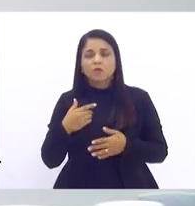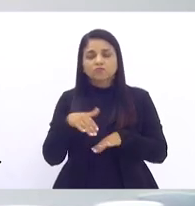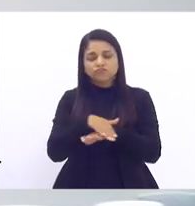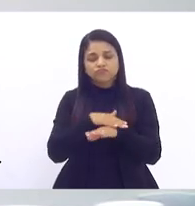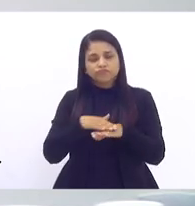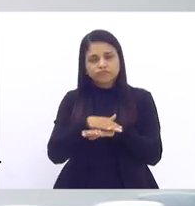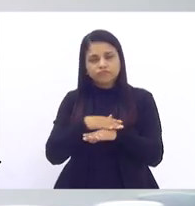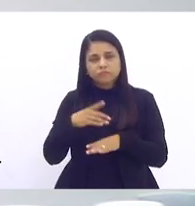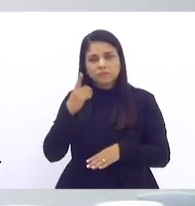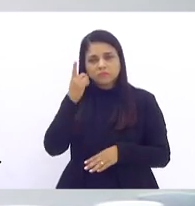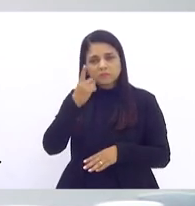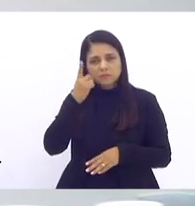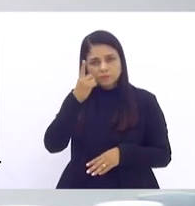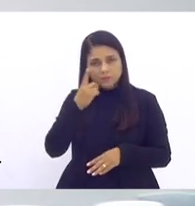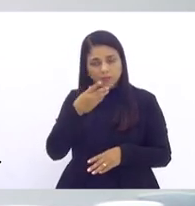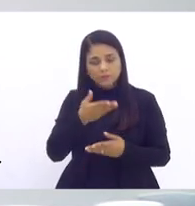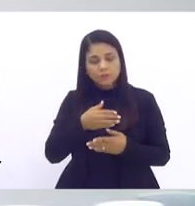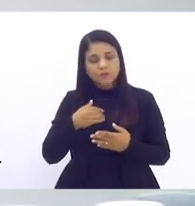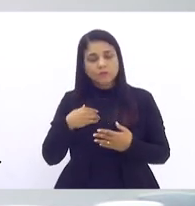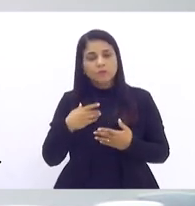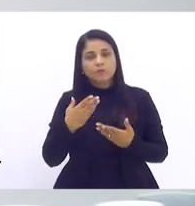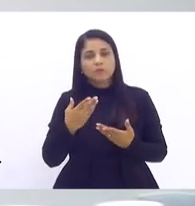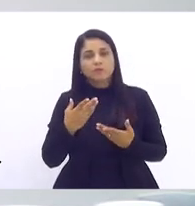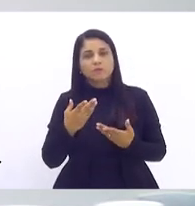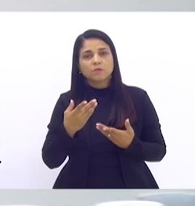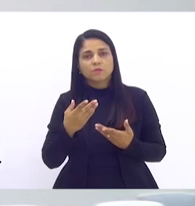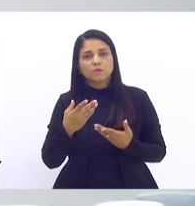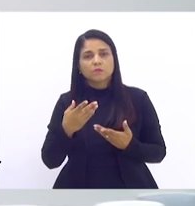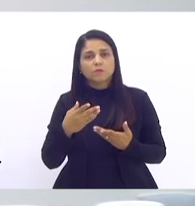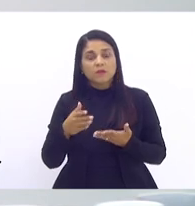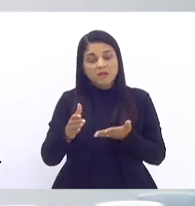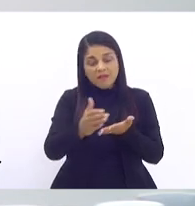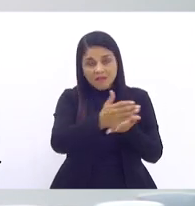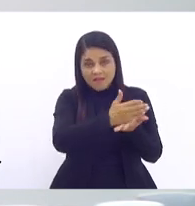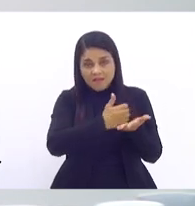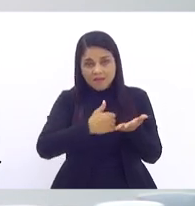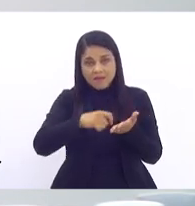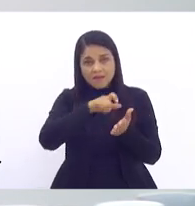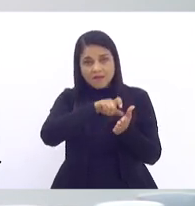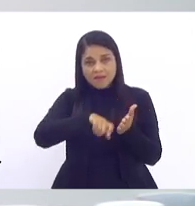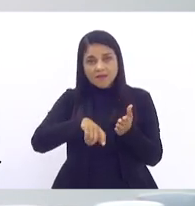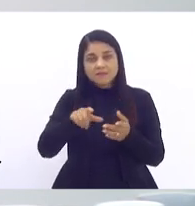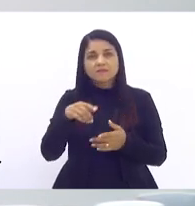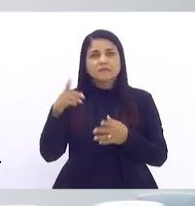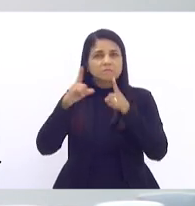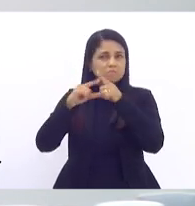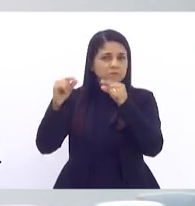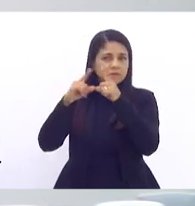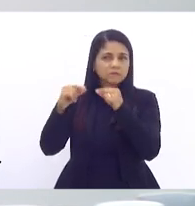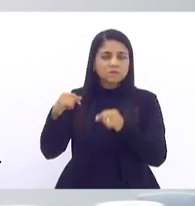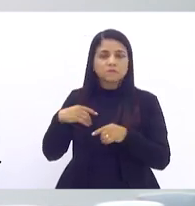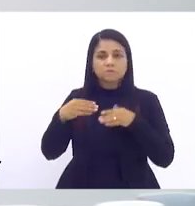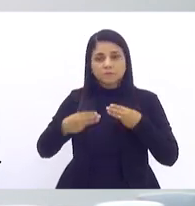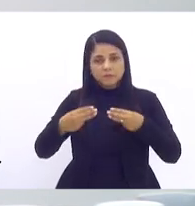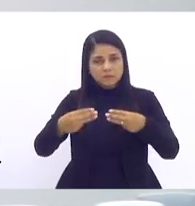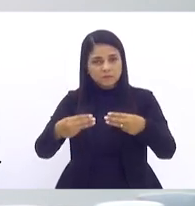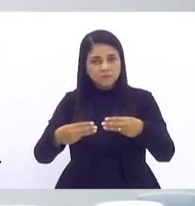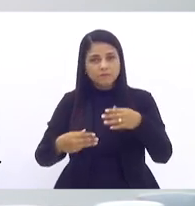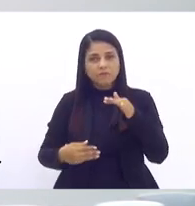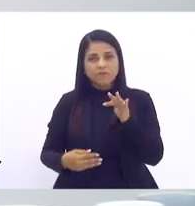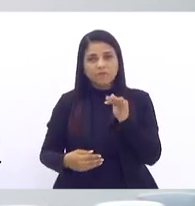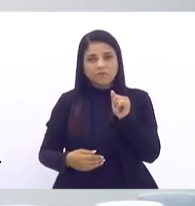da receita lá em Brasília no Ministério da Fazenda um deputado